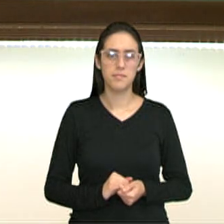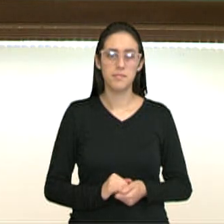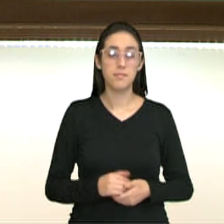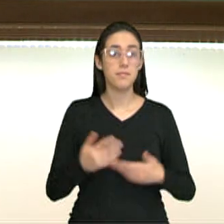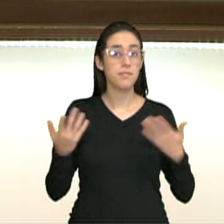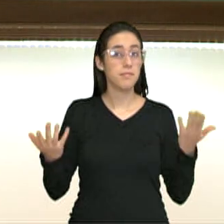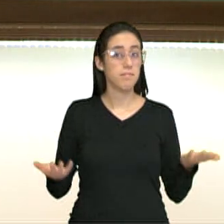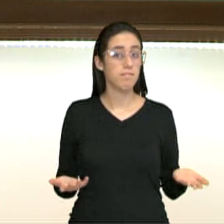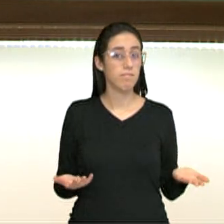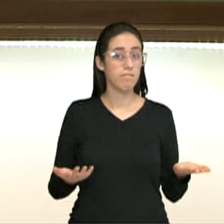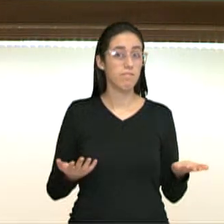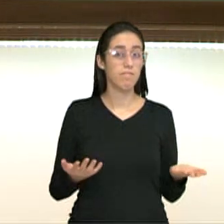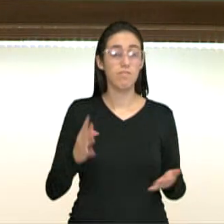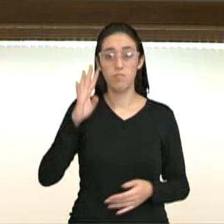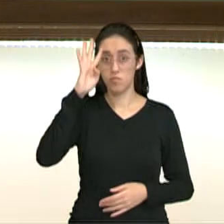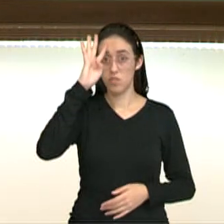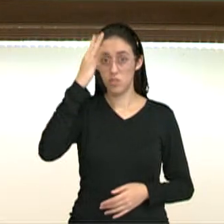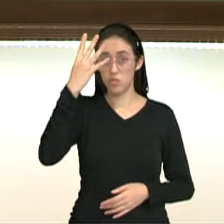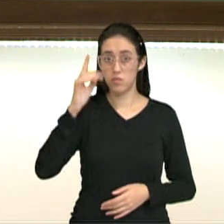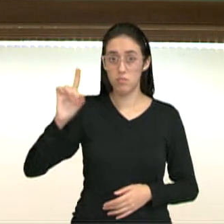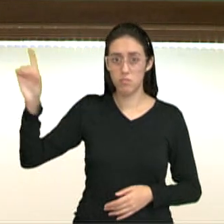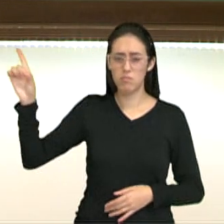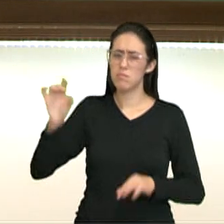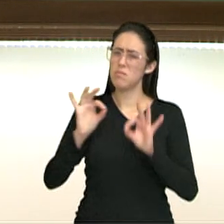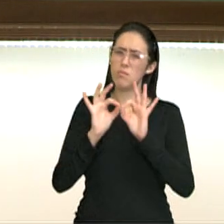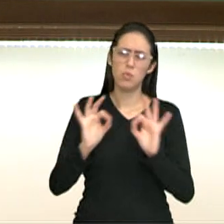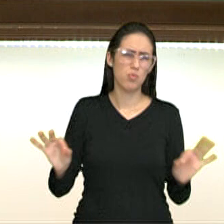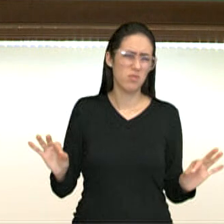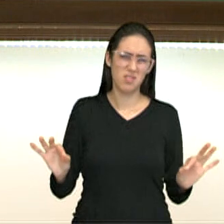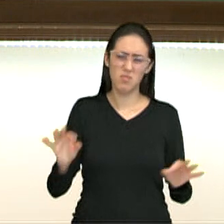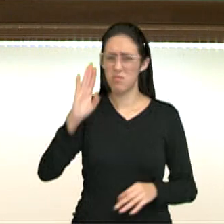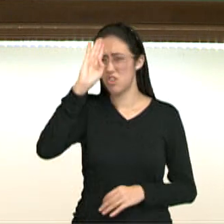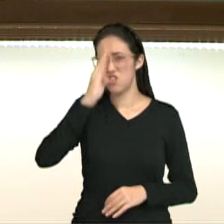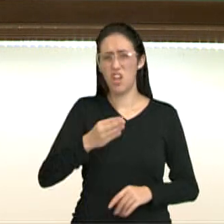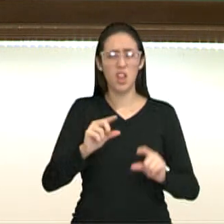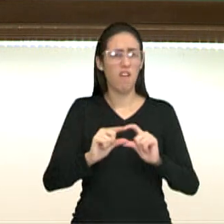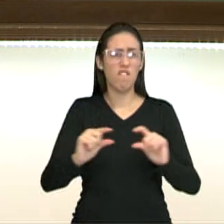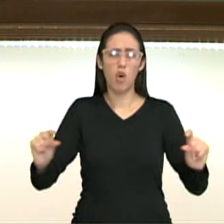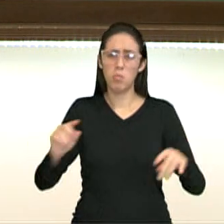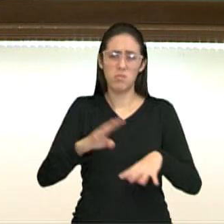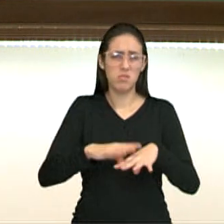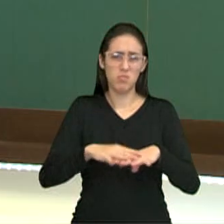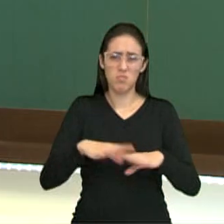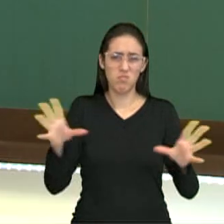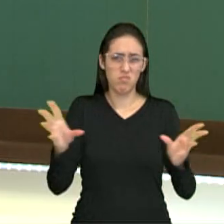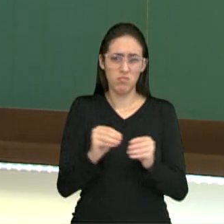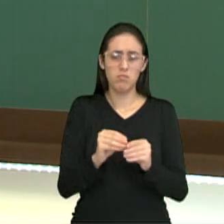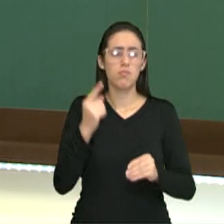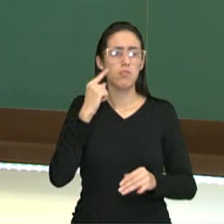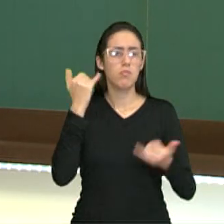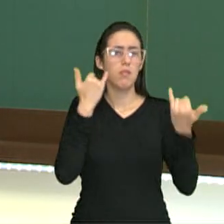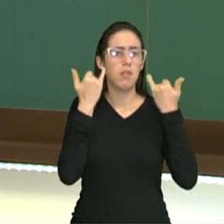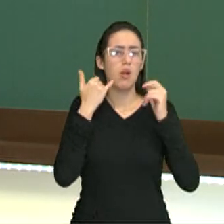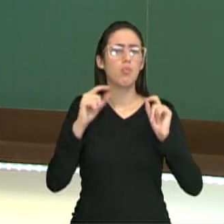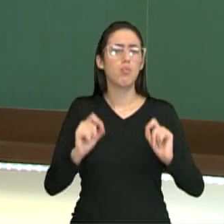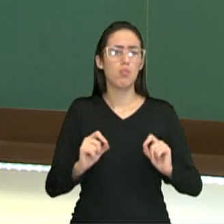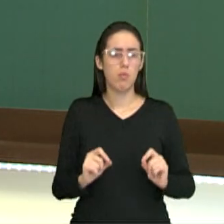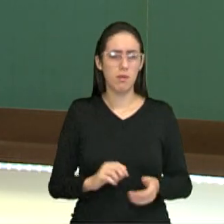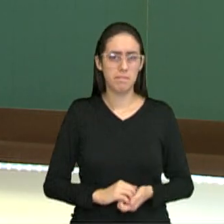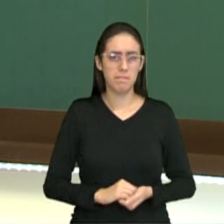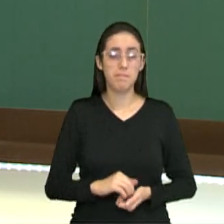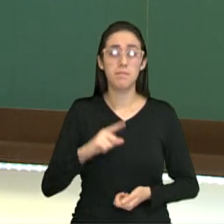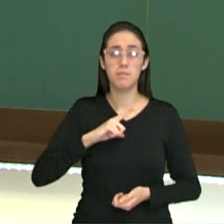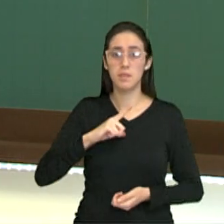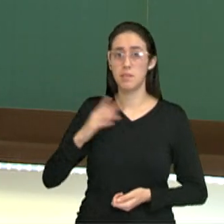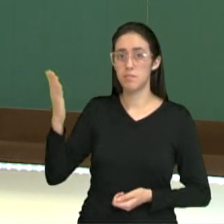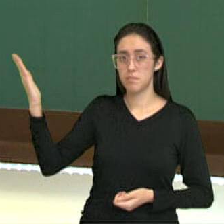Então, galera, resolver esse exercício, muito simples, aplicação direta da fórmula. Então, vamos organizar os nossos dados aqui. Então, aqui nós